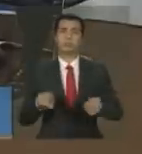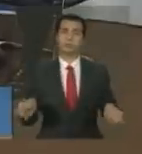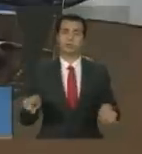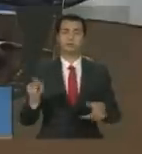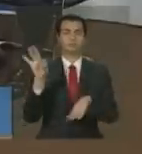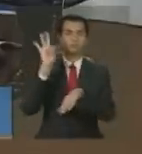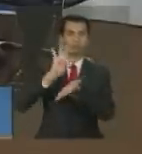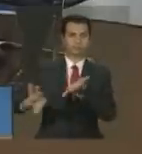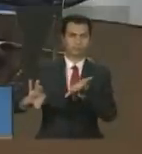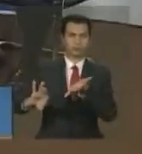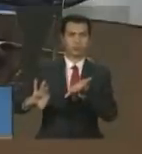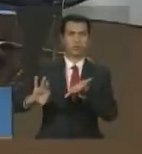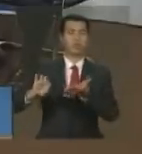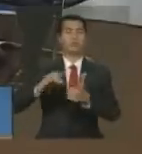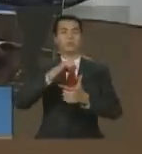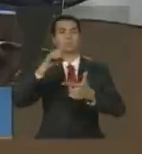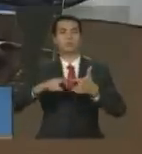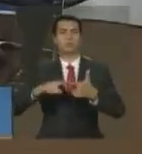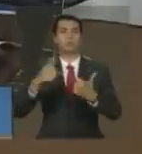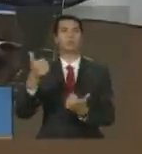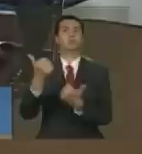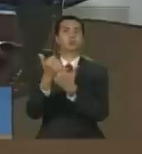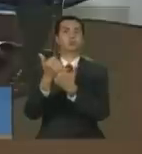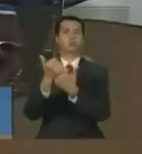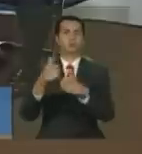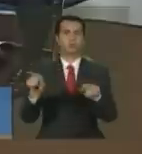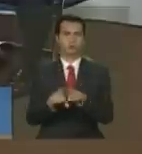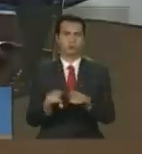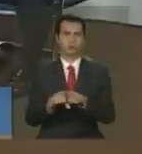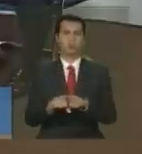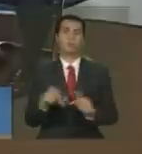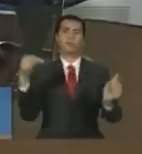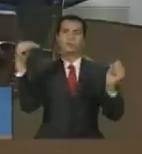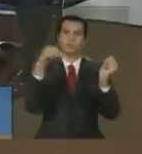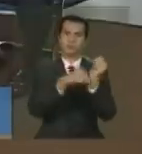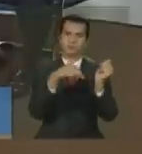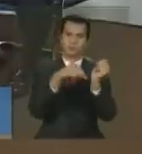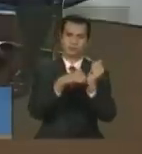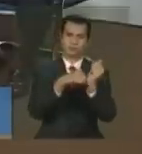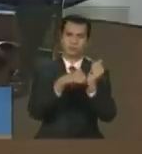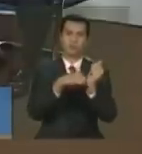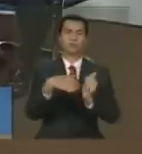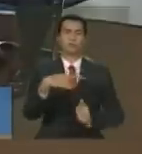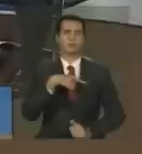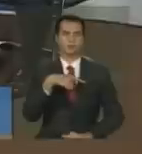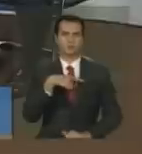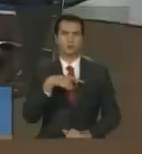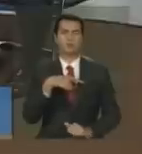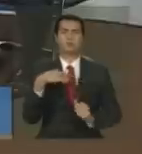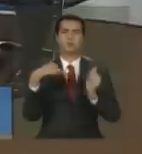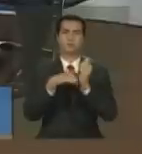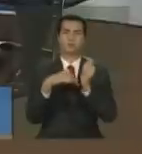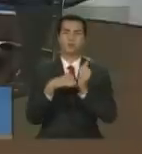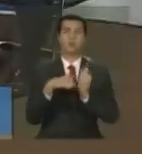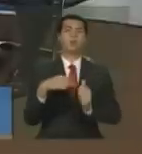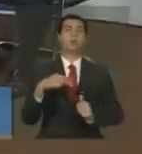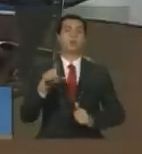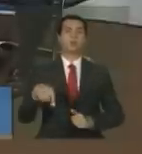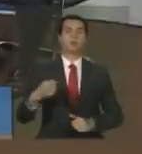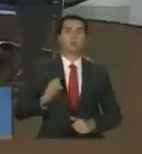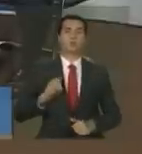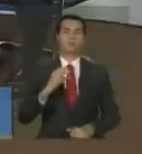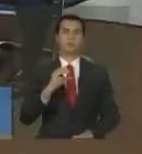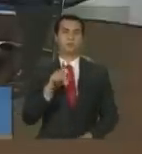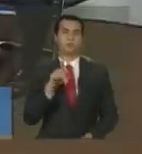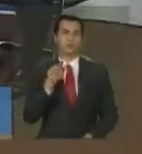cadastro de um titular e de um adjunto. A senha é identificada, primeiro, o usuário é identificado pelo CPF e a senha